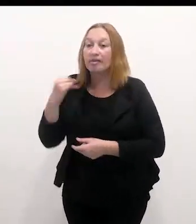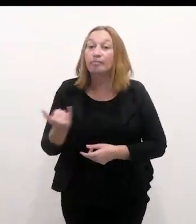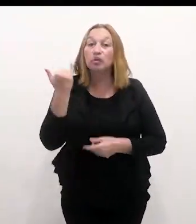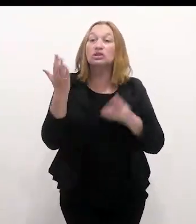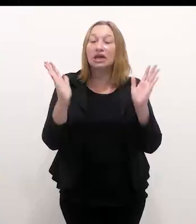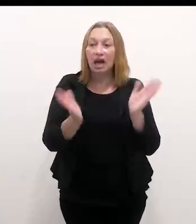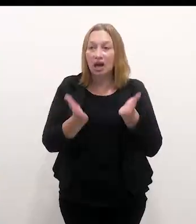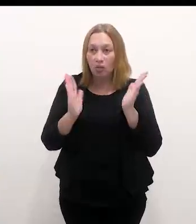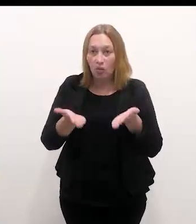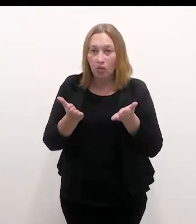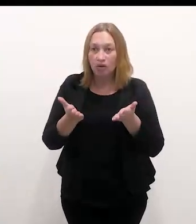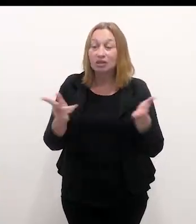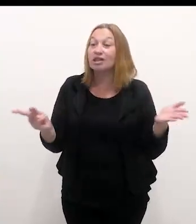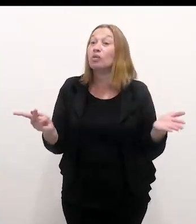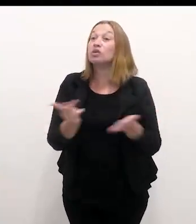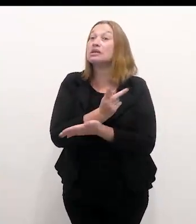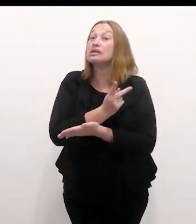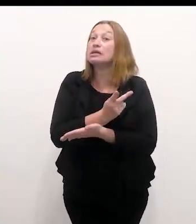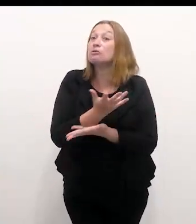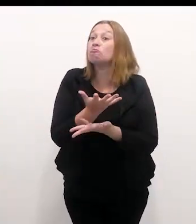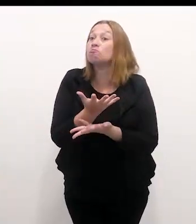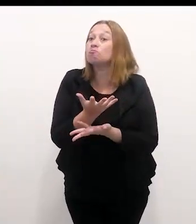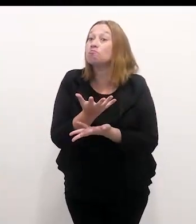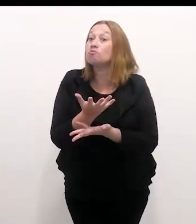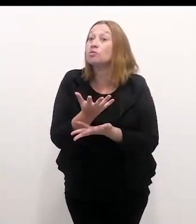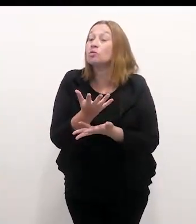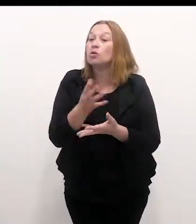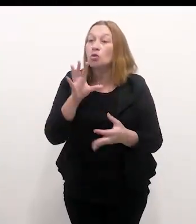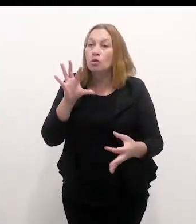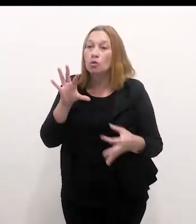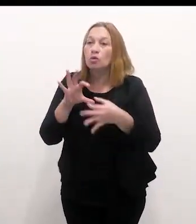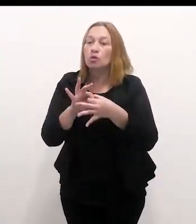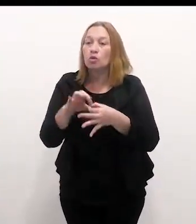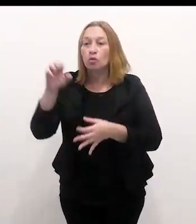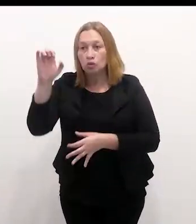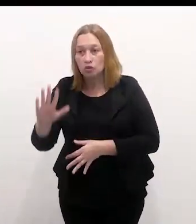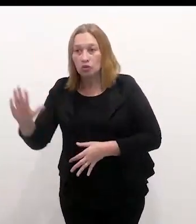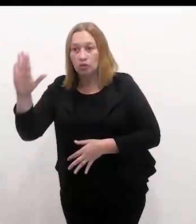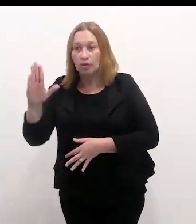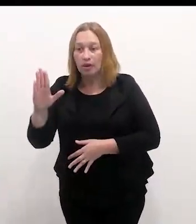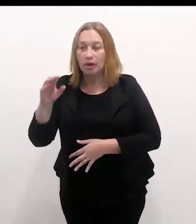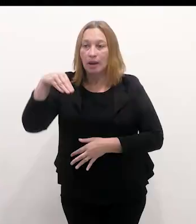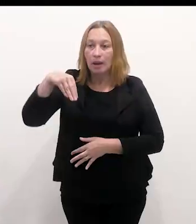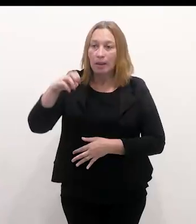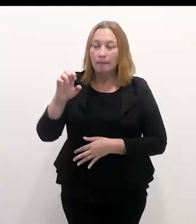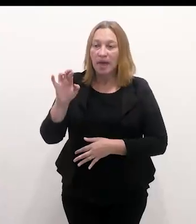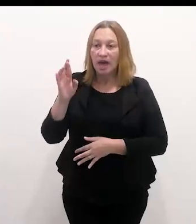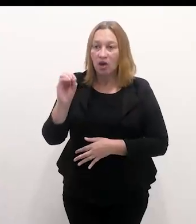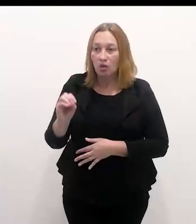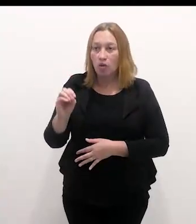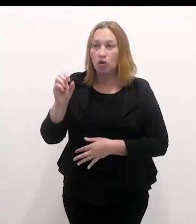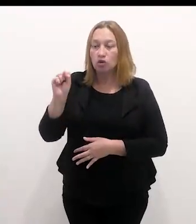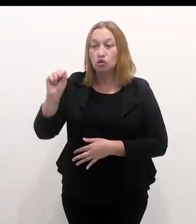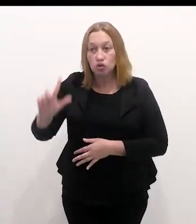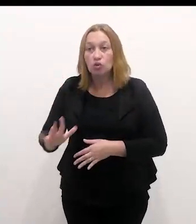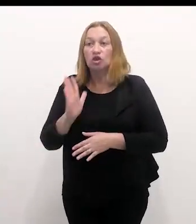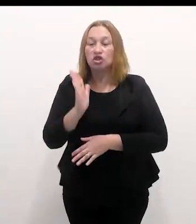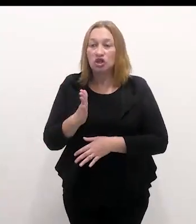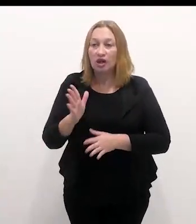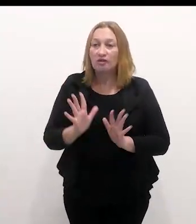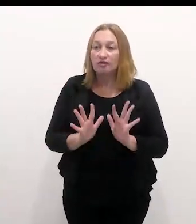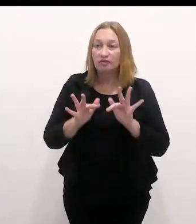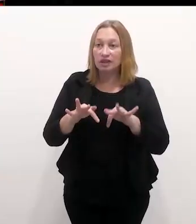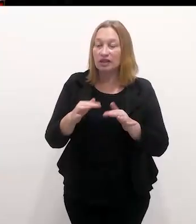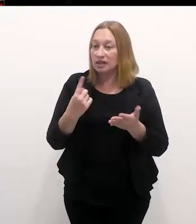global, é muito importante agora o que está acontecendo com o convênio entre a União Europeia e o Mercosul,